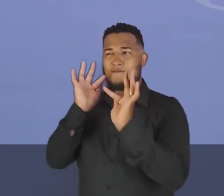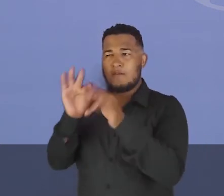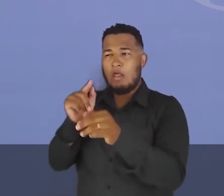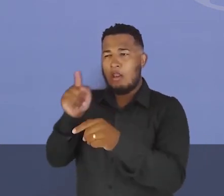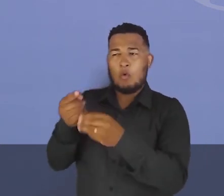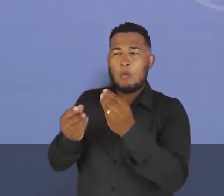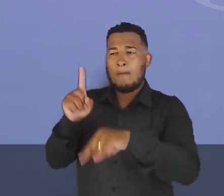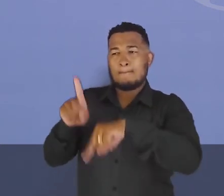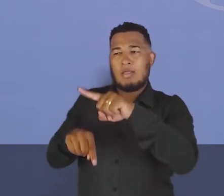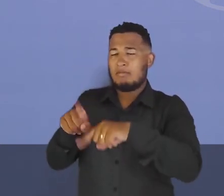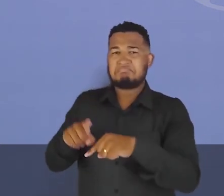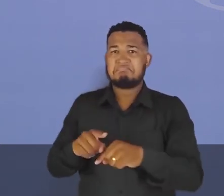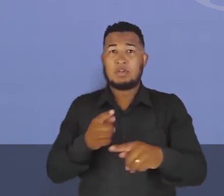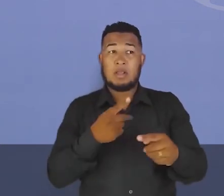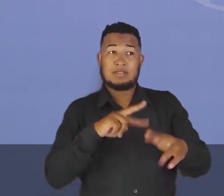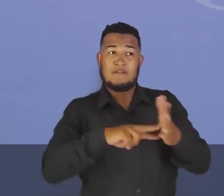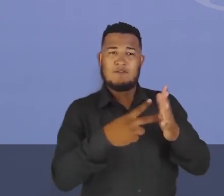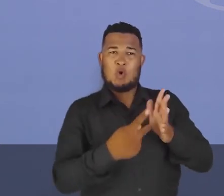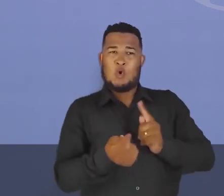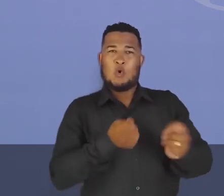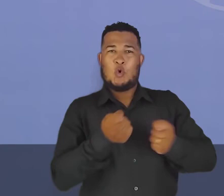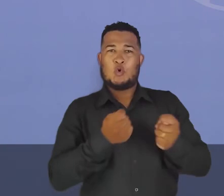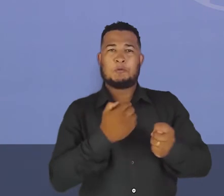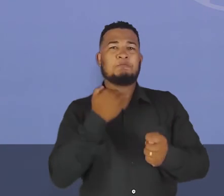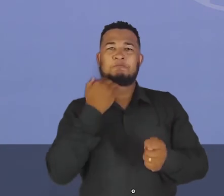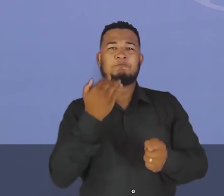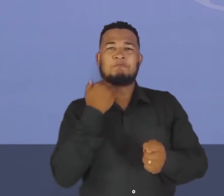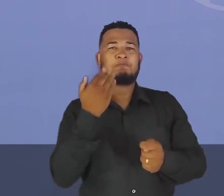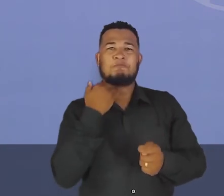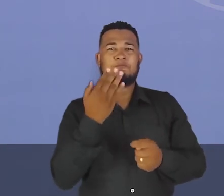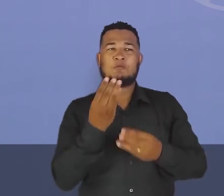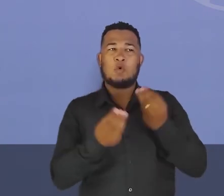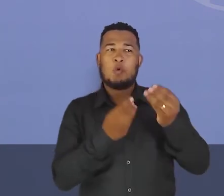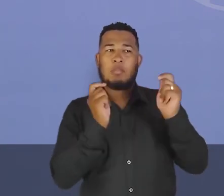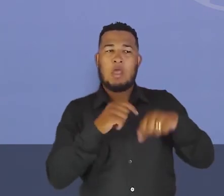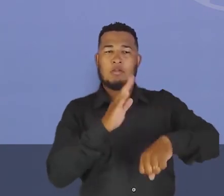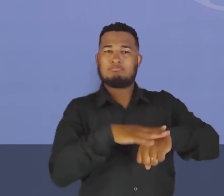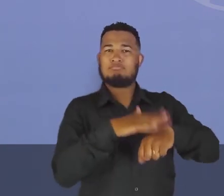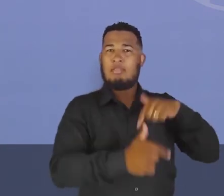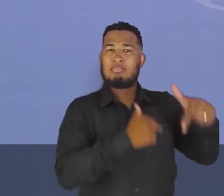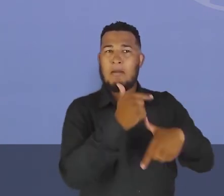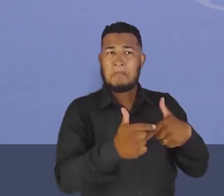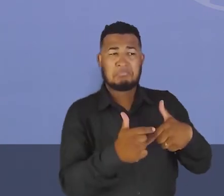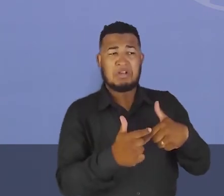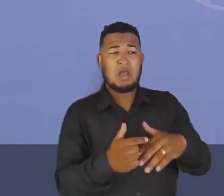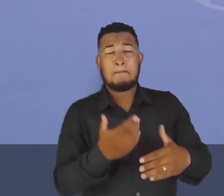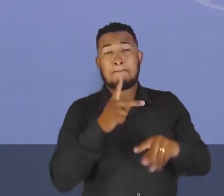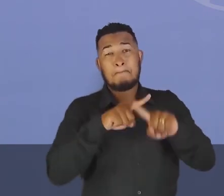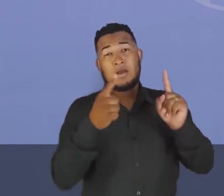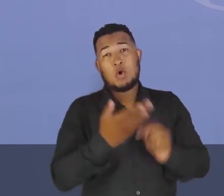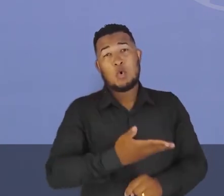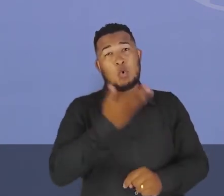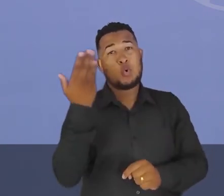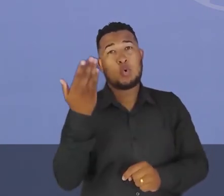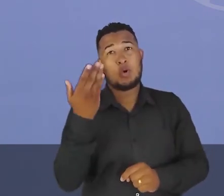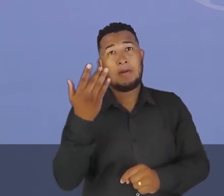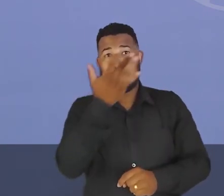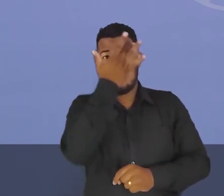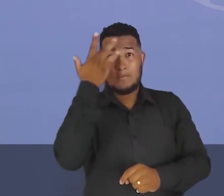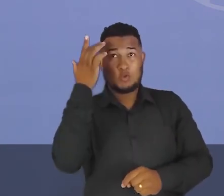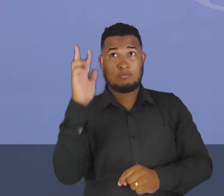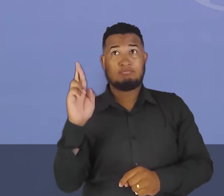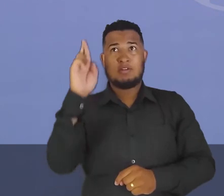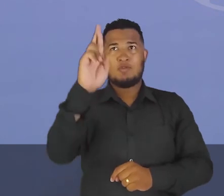tinha controle sobre a sua própria produtividade, sobre a sua própria mão de obra. Ele estava nas mãos de quem eram os donos